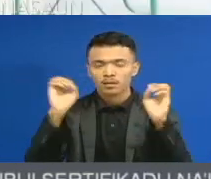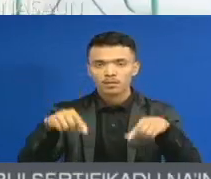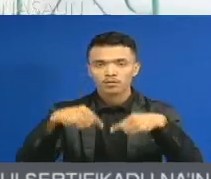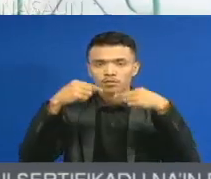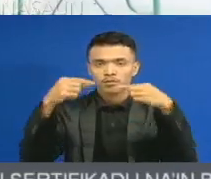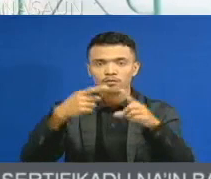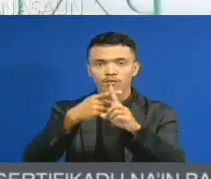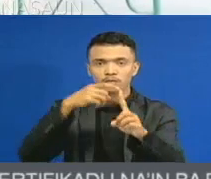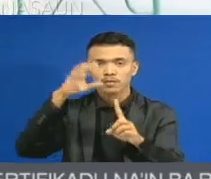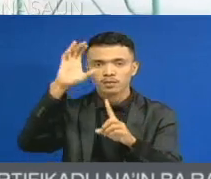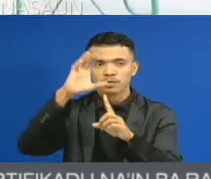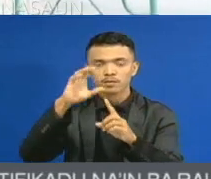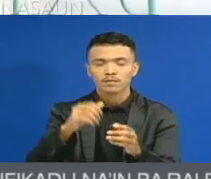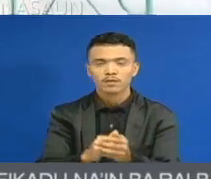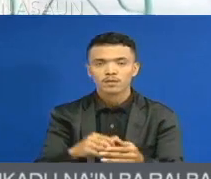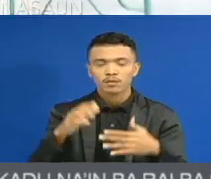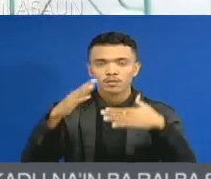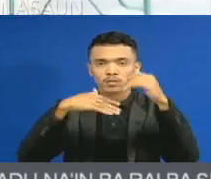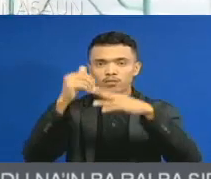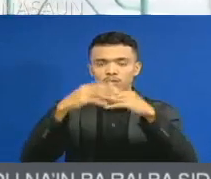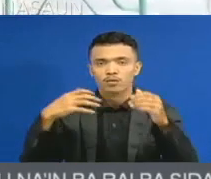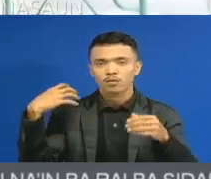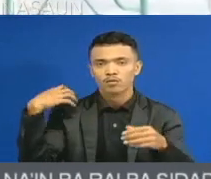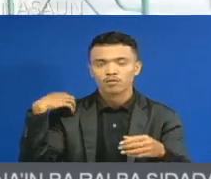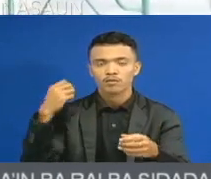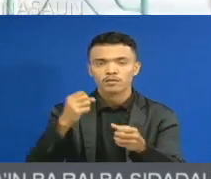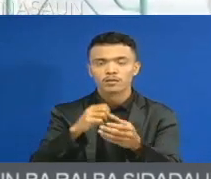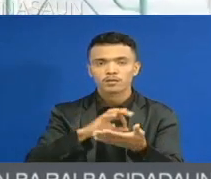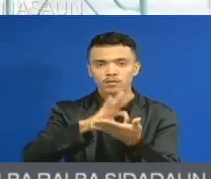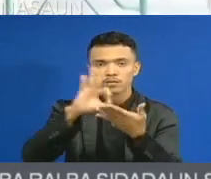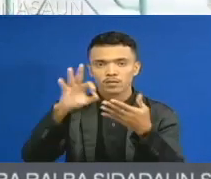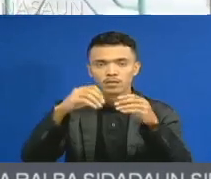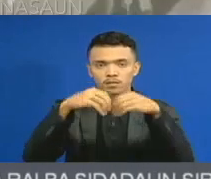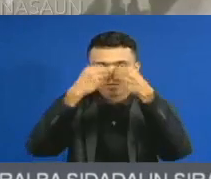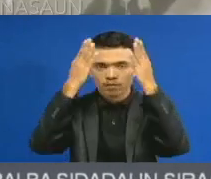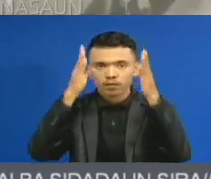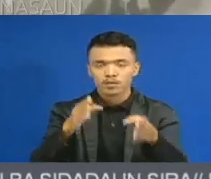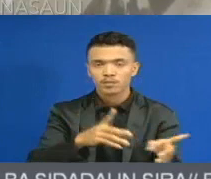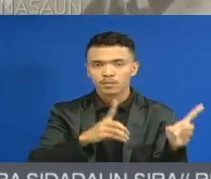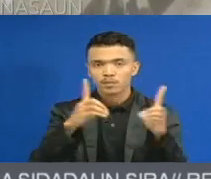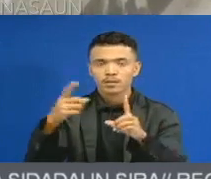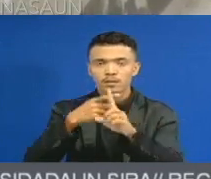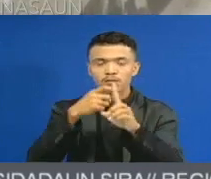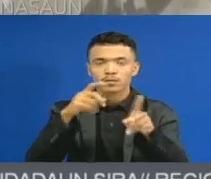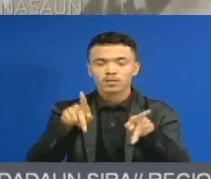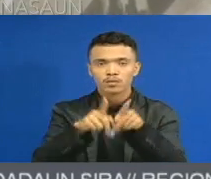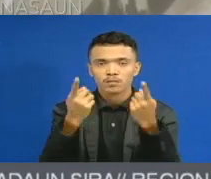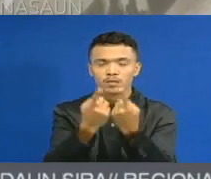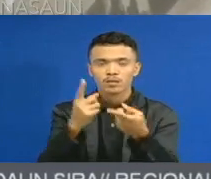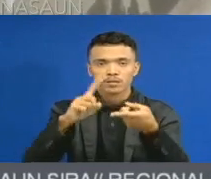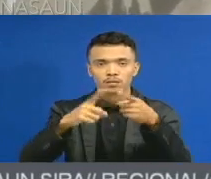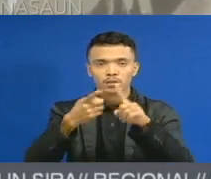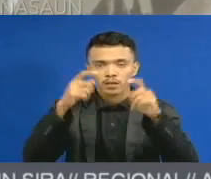superior. Projeto Construção Edifício Centro Formação Professores Ne implementa Rússia Empresa Irmão Timor Unipessoal